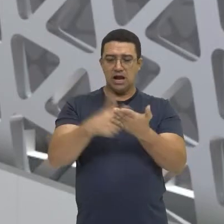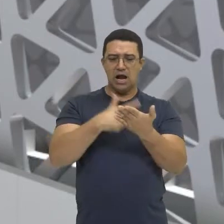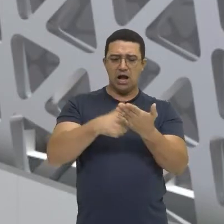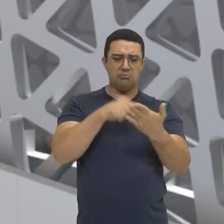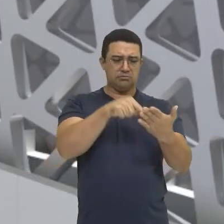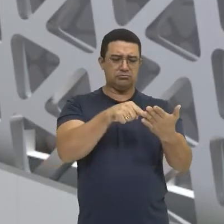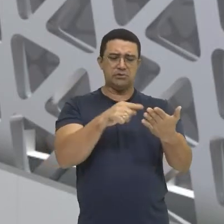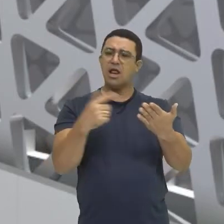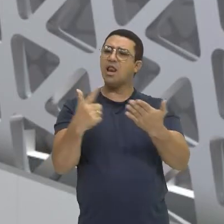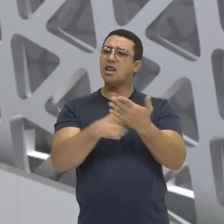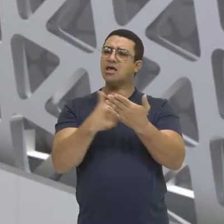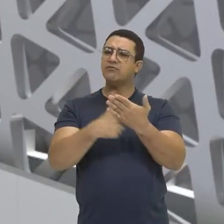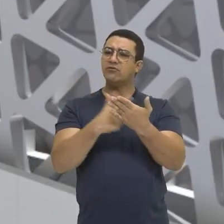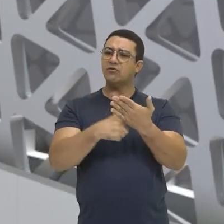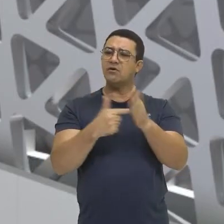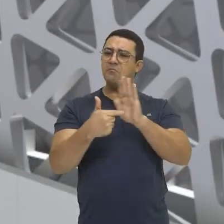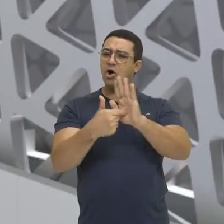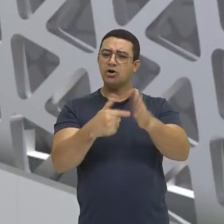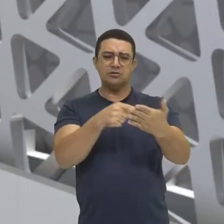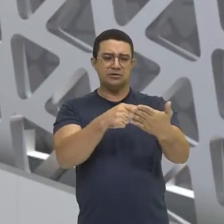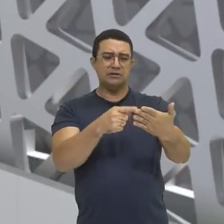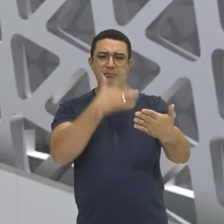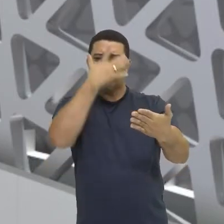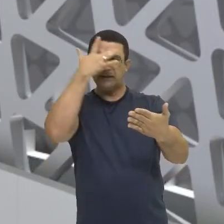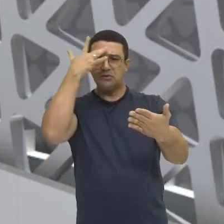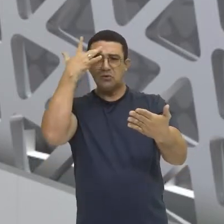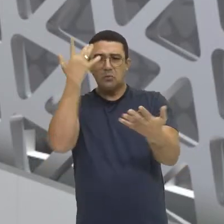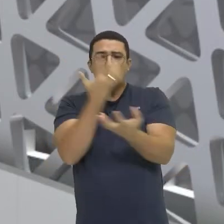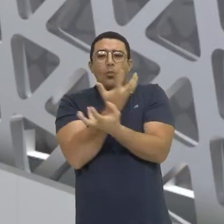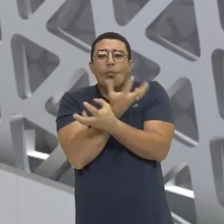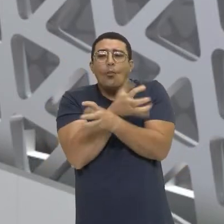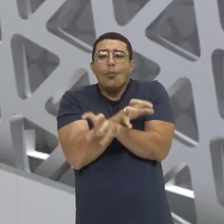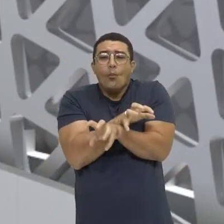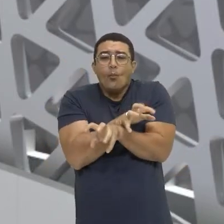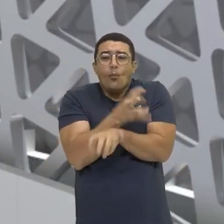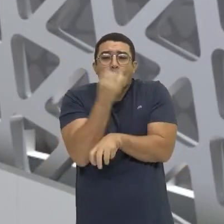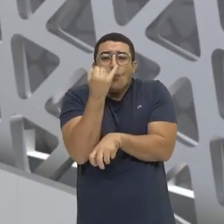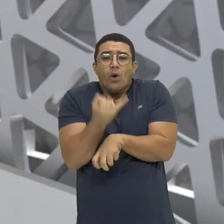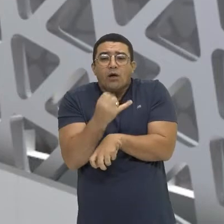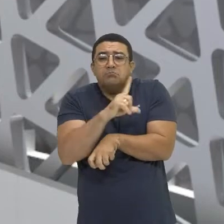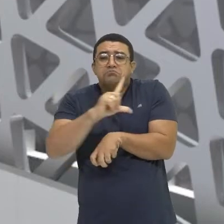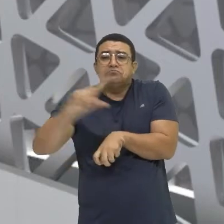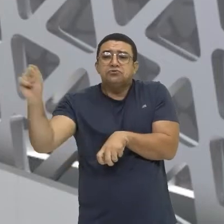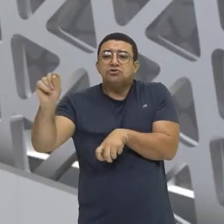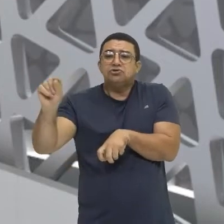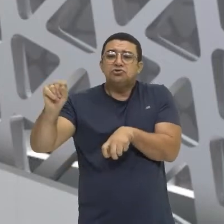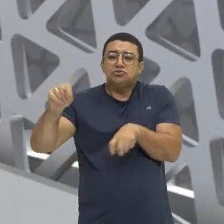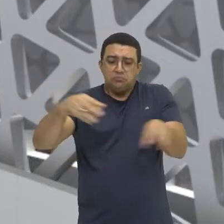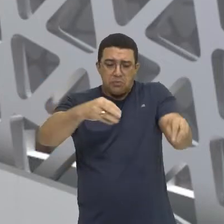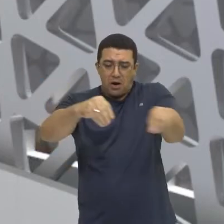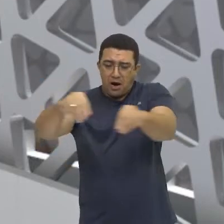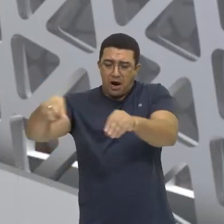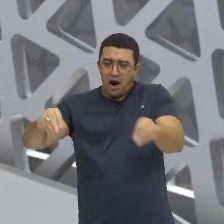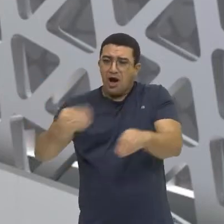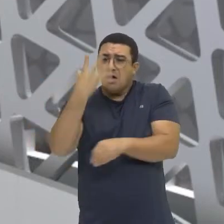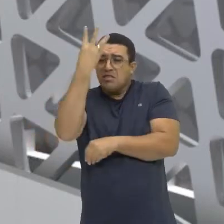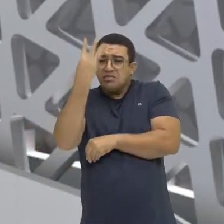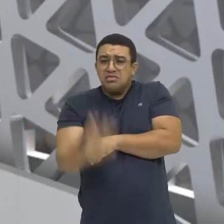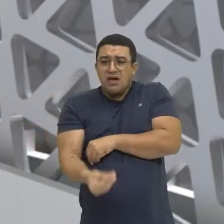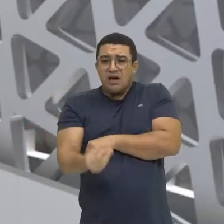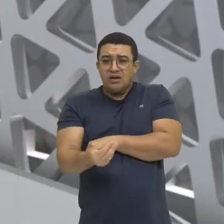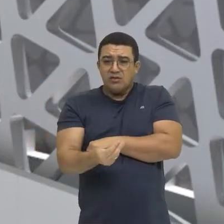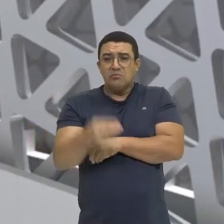mostra-se desenhos de pessoas esqueléticas, né, que estão fugindo no deserto, né, que é justamente o retrato